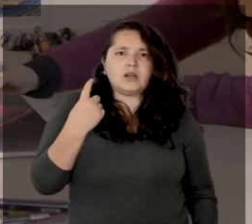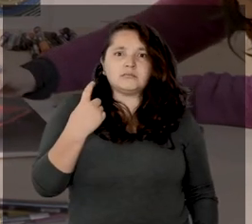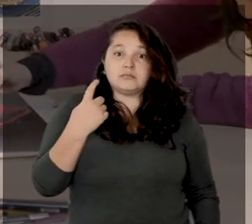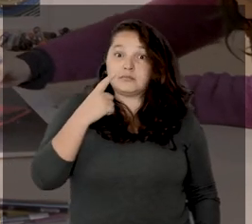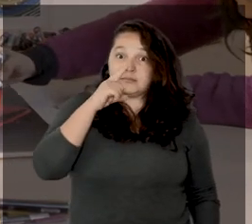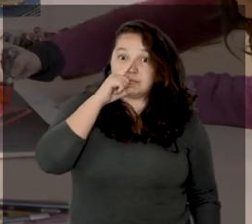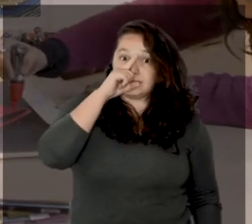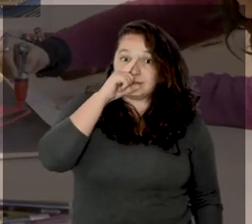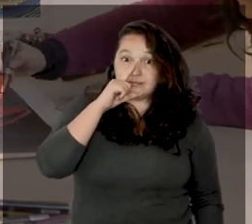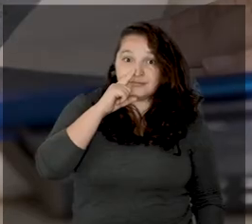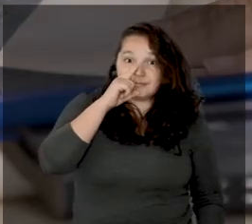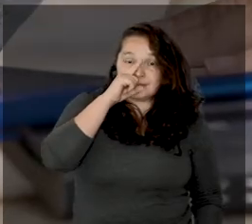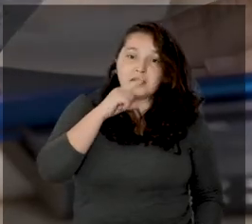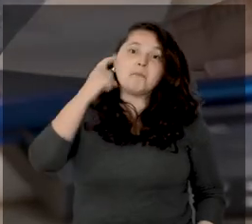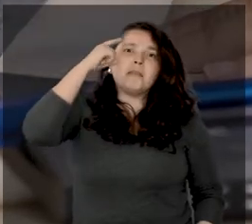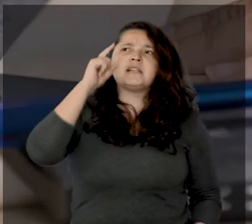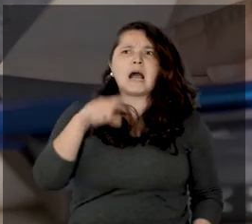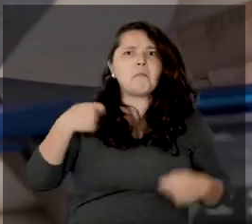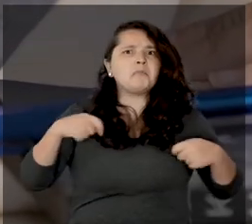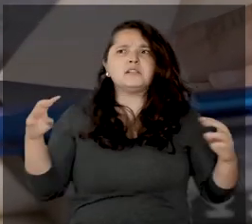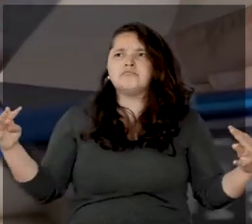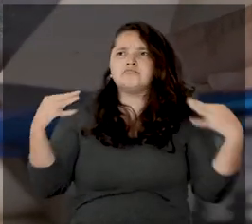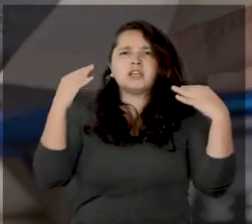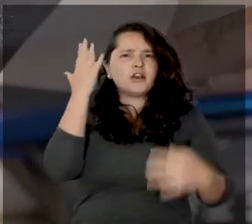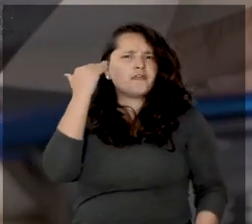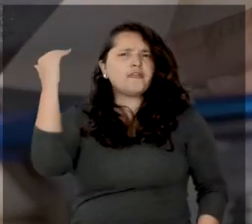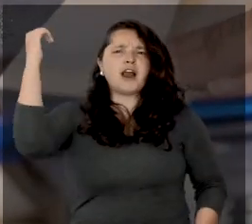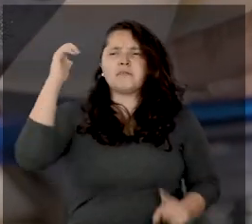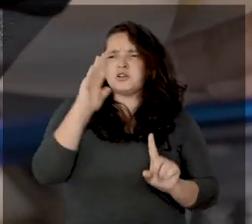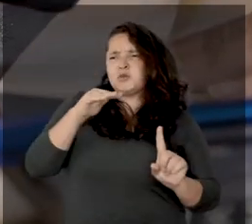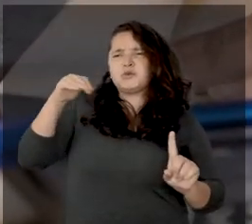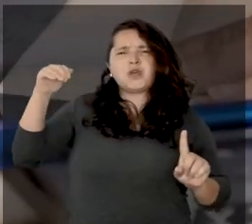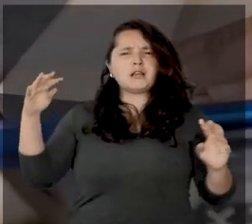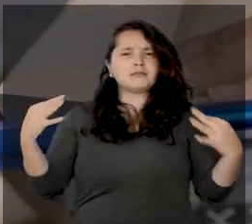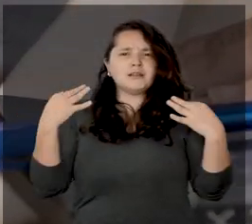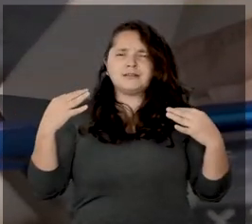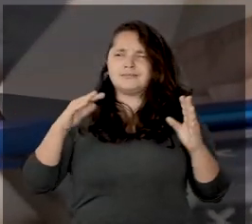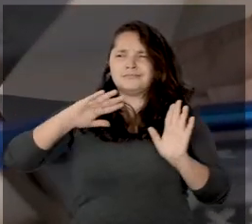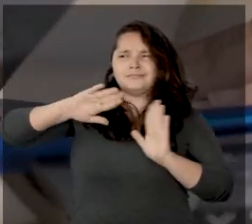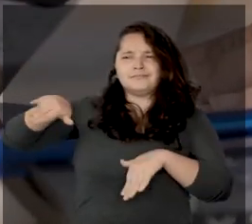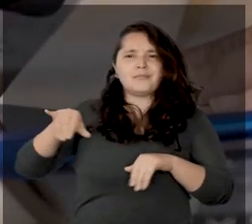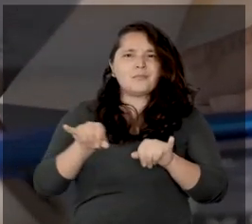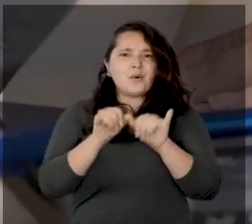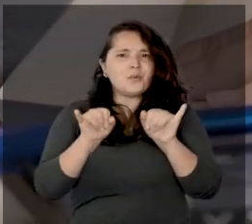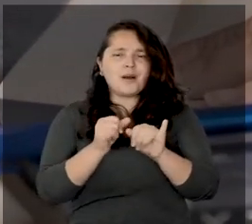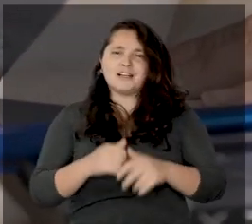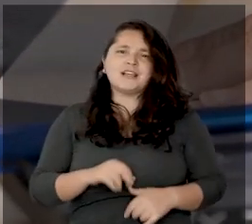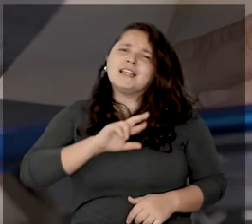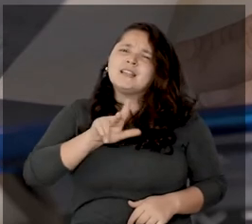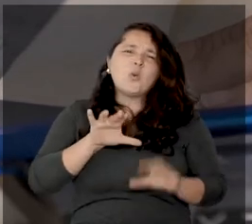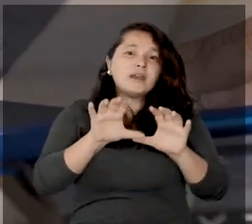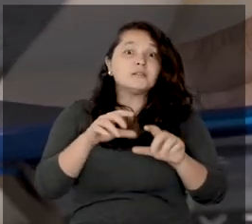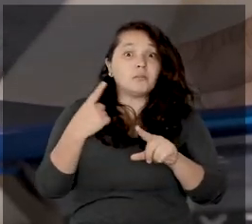dessa bobagem toda, da fama, do sucesso e tudo, e esse risco que é a questão do